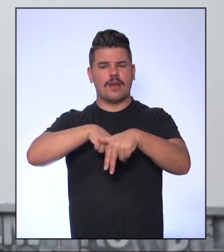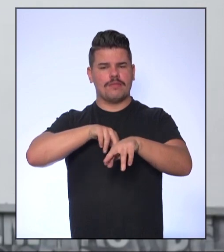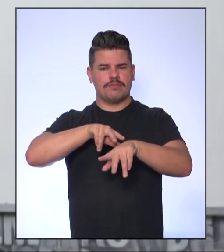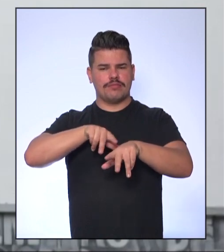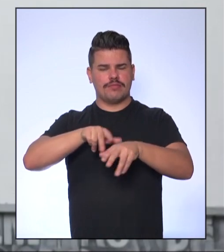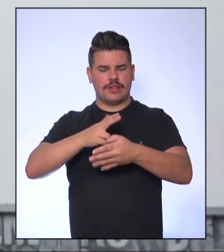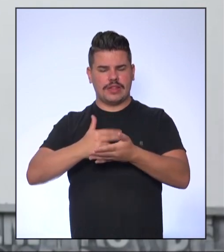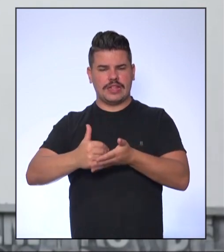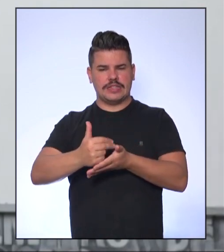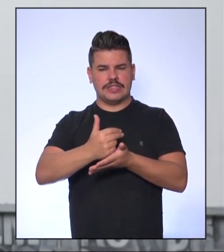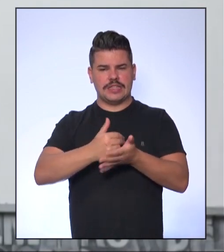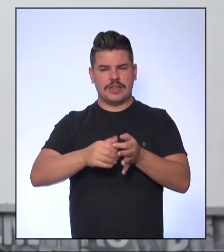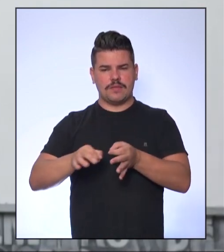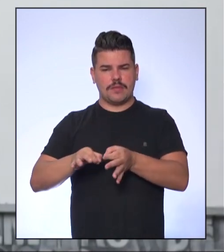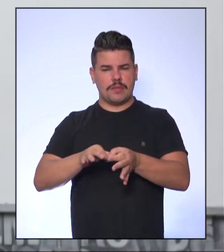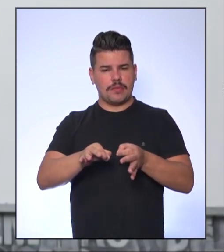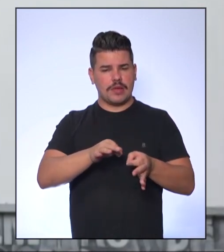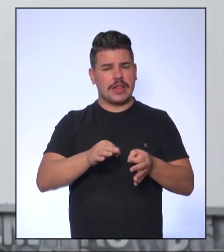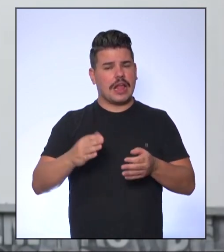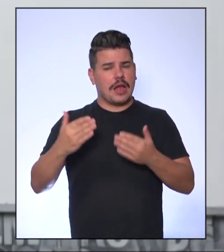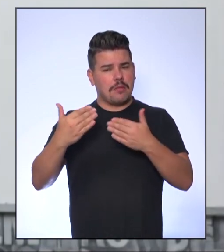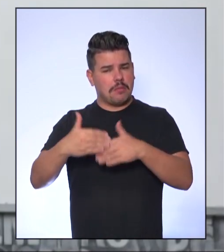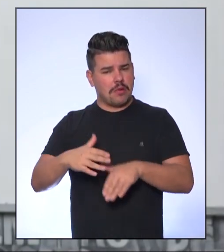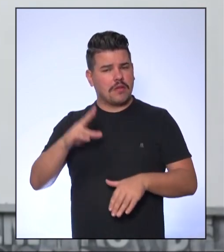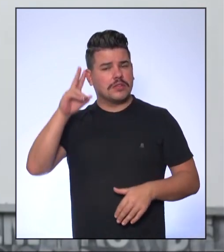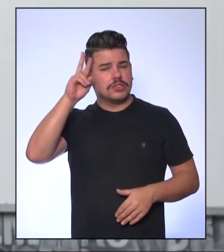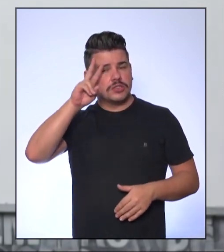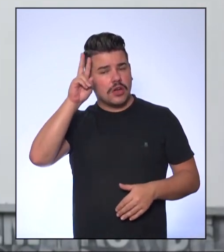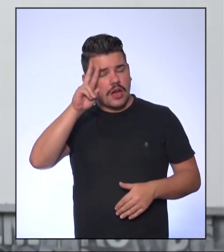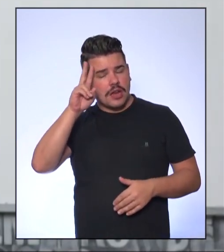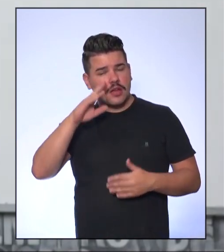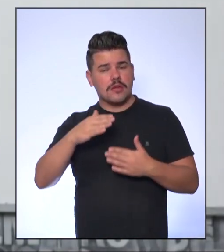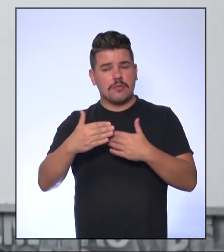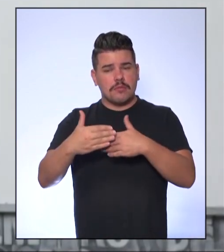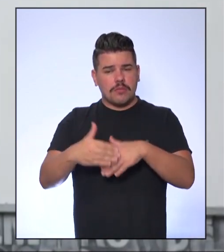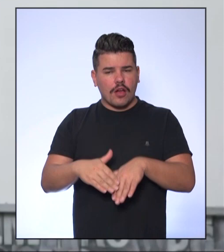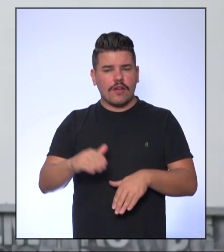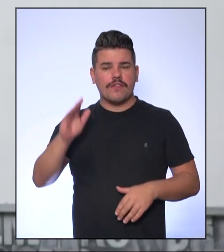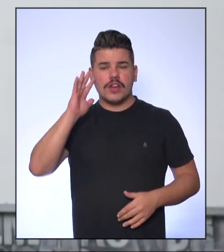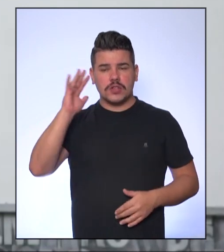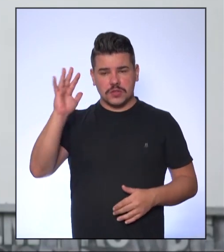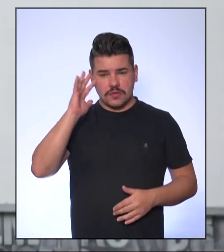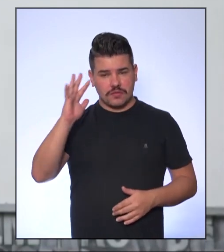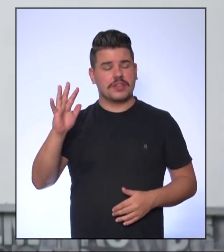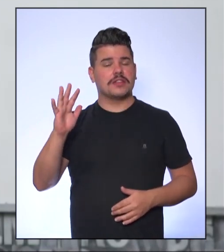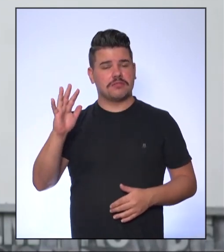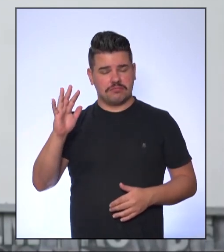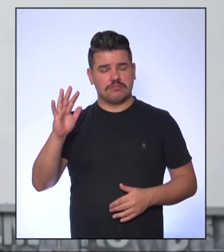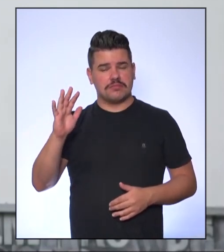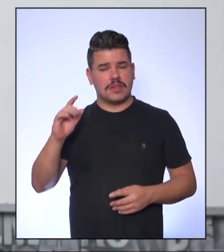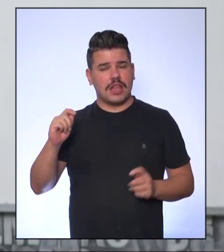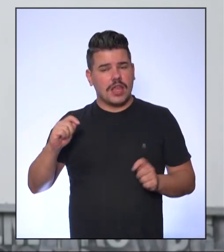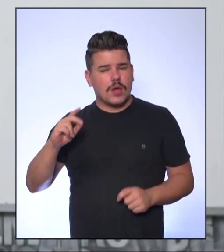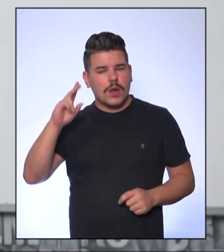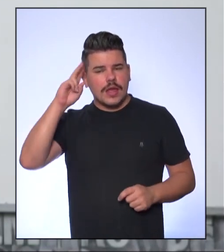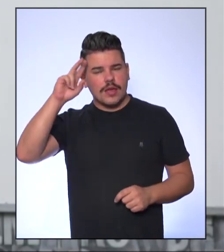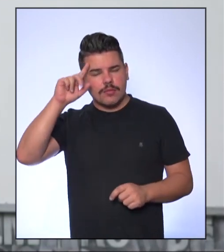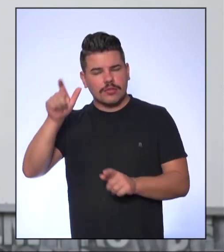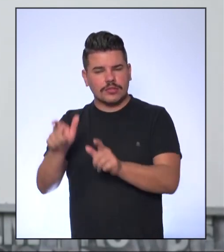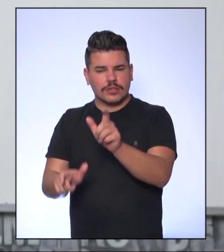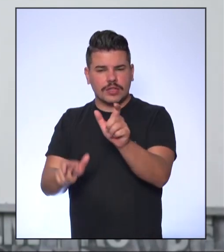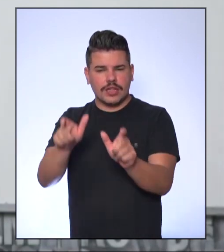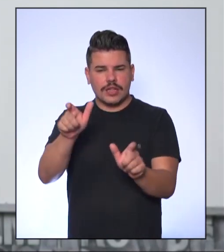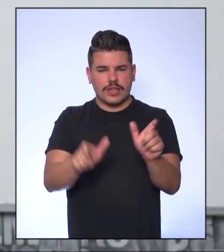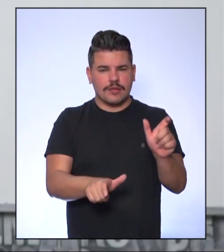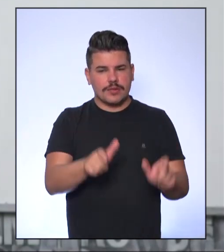filosofia. Beleza, professor? Quem mais? Quando eu falo de intelectuais, eu tenho que pensar,